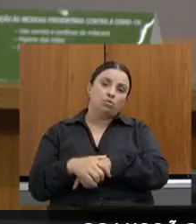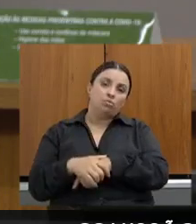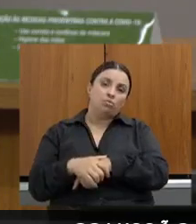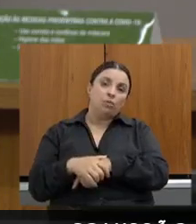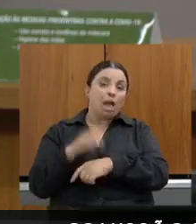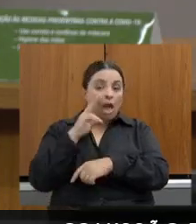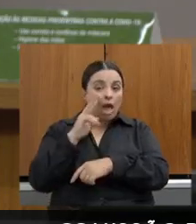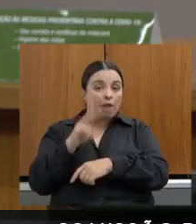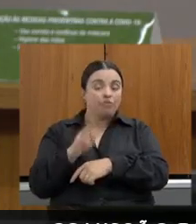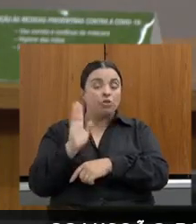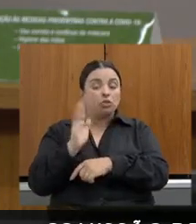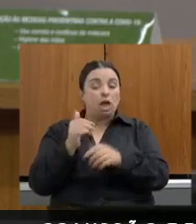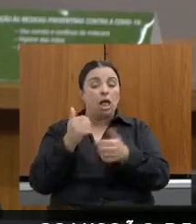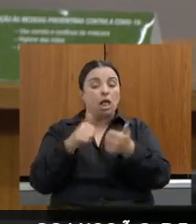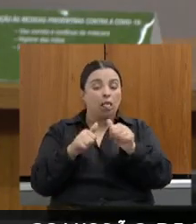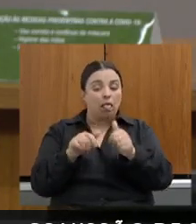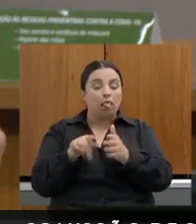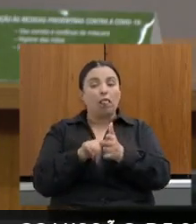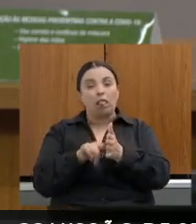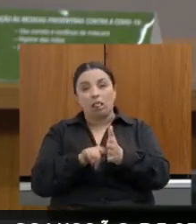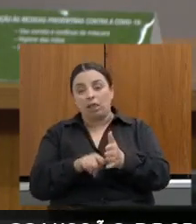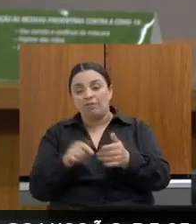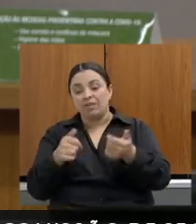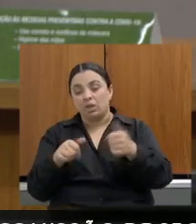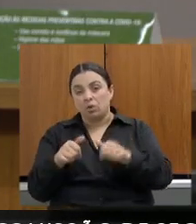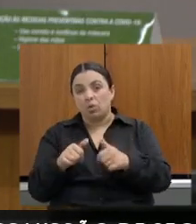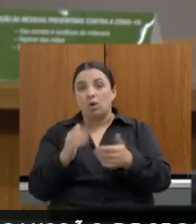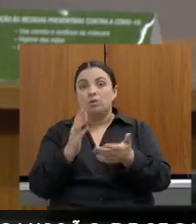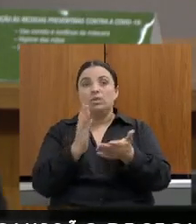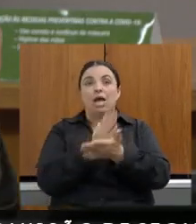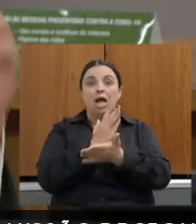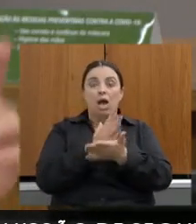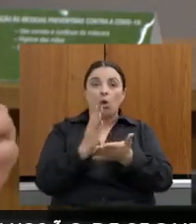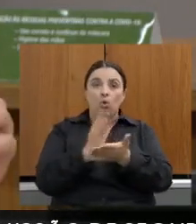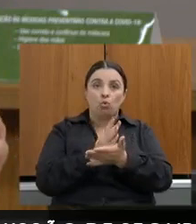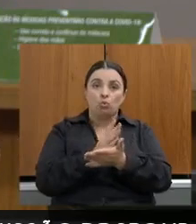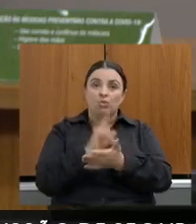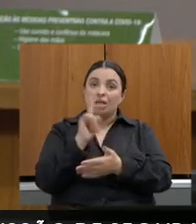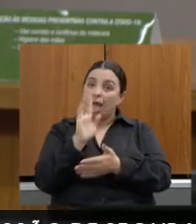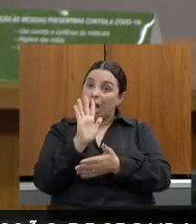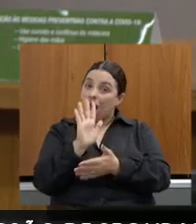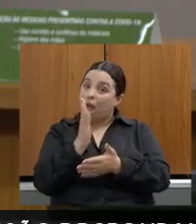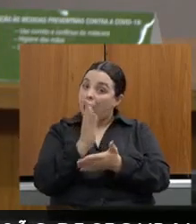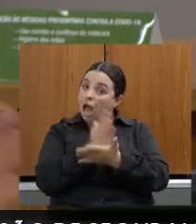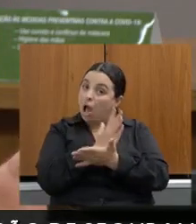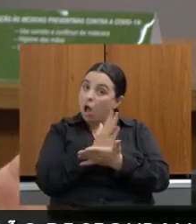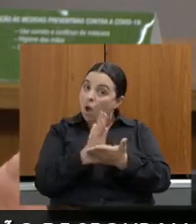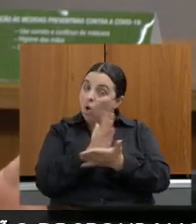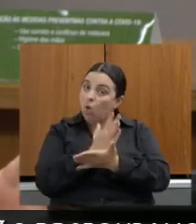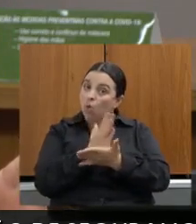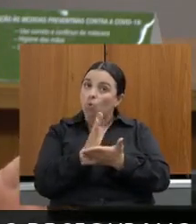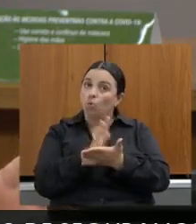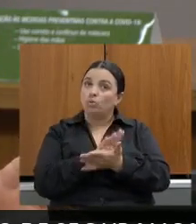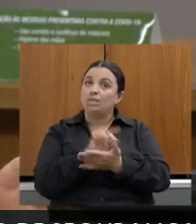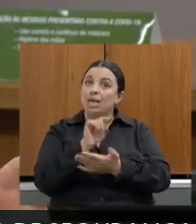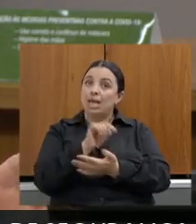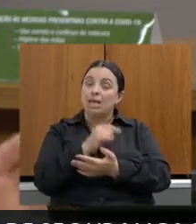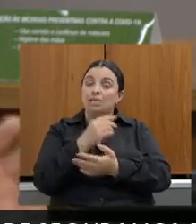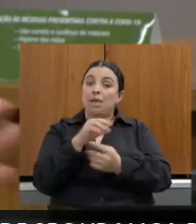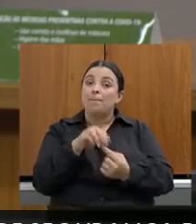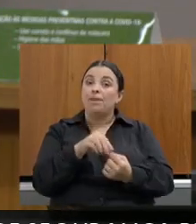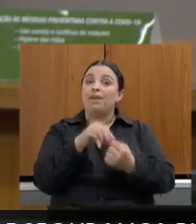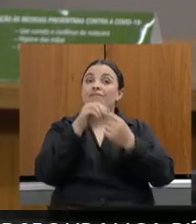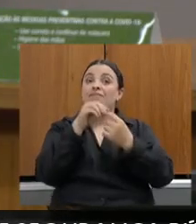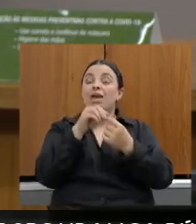Tem alguns colegas para alguns vou repetir que é para alguns é muito melhor o plantão presencial